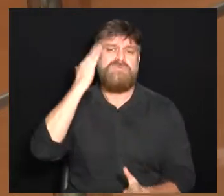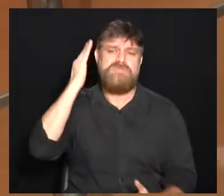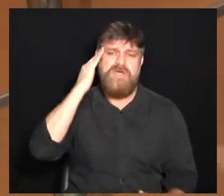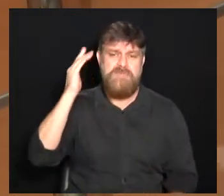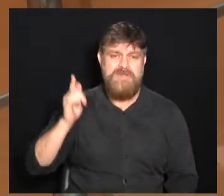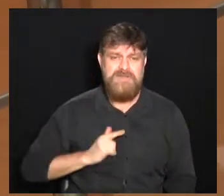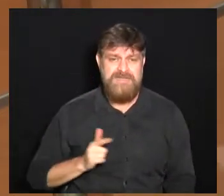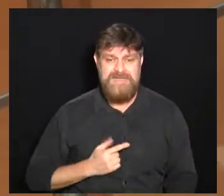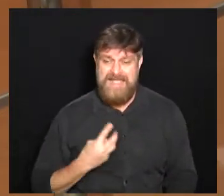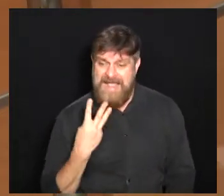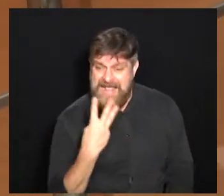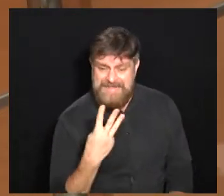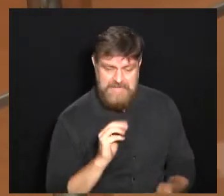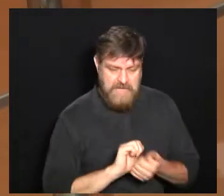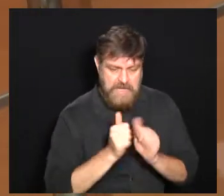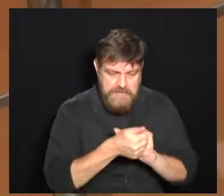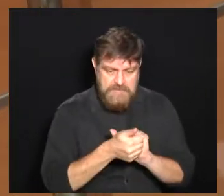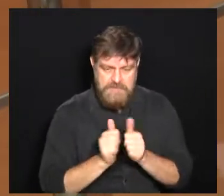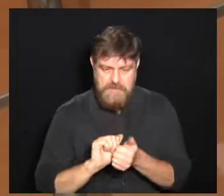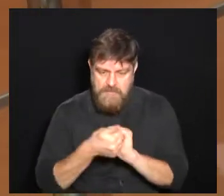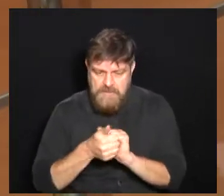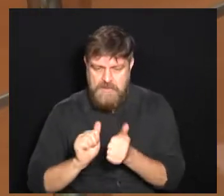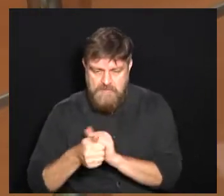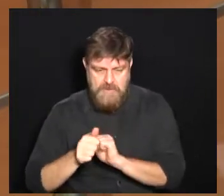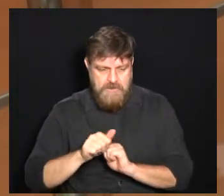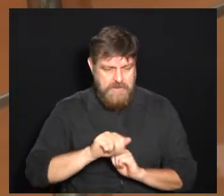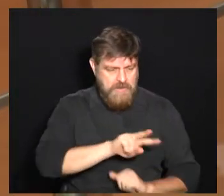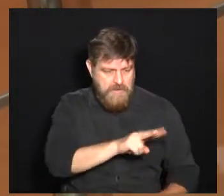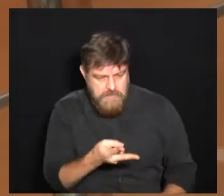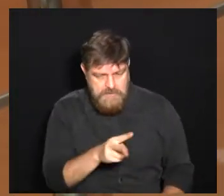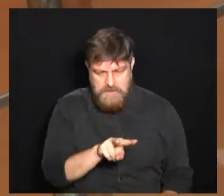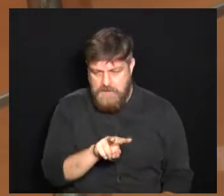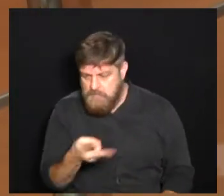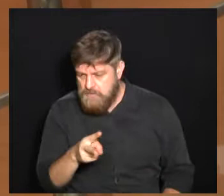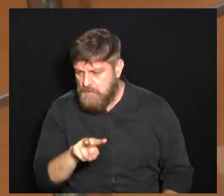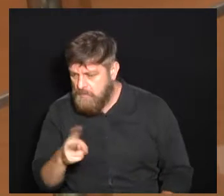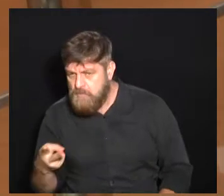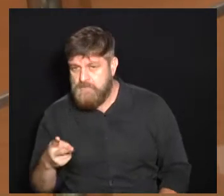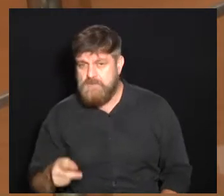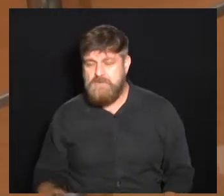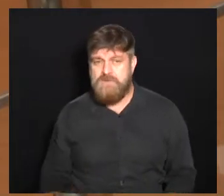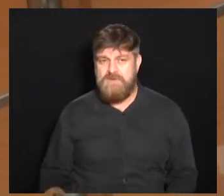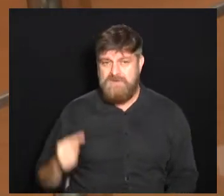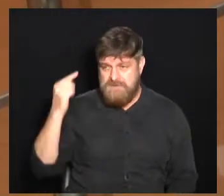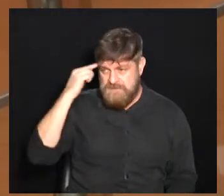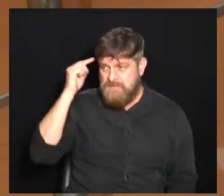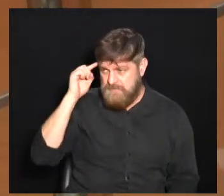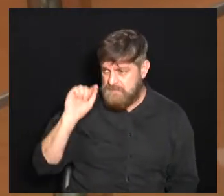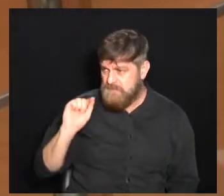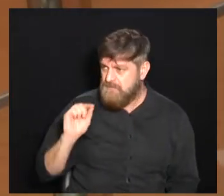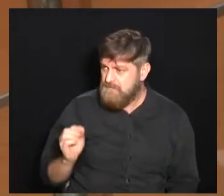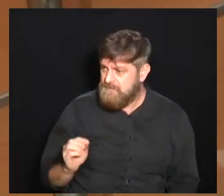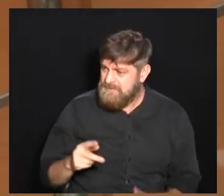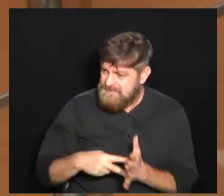São 3 adaptações. A senhora parou para pensar isso daí? Diante de